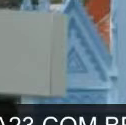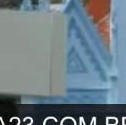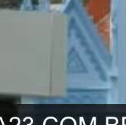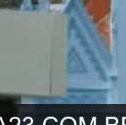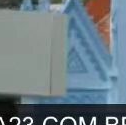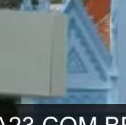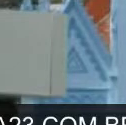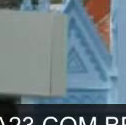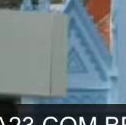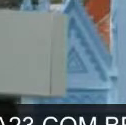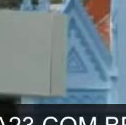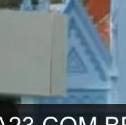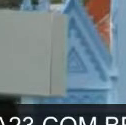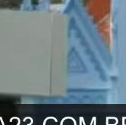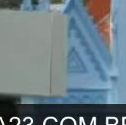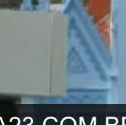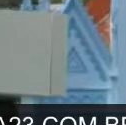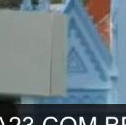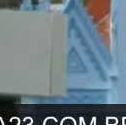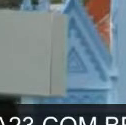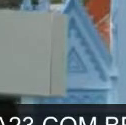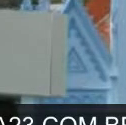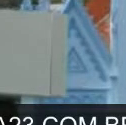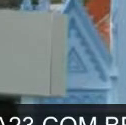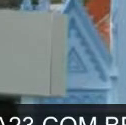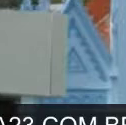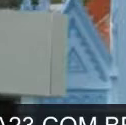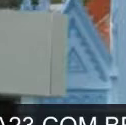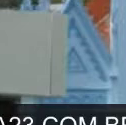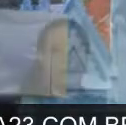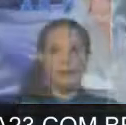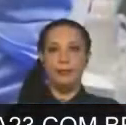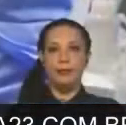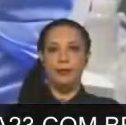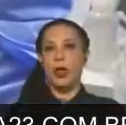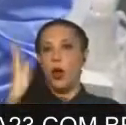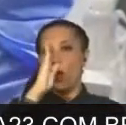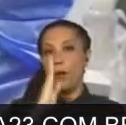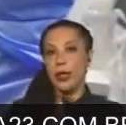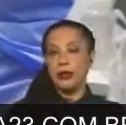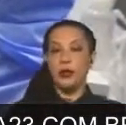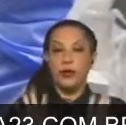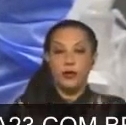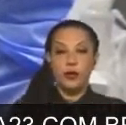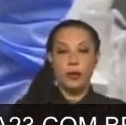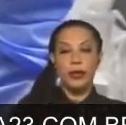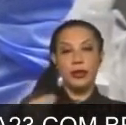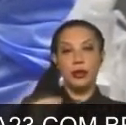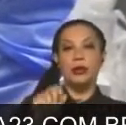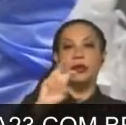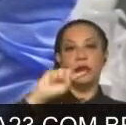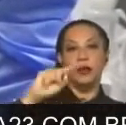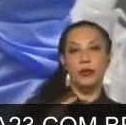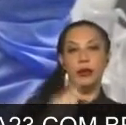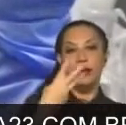país com maior número de casos dessa doença. Vamos ver. O Brasil terminou o mês de agosto com